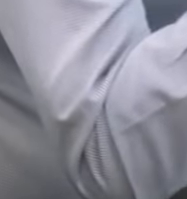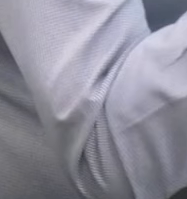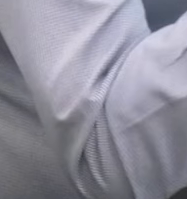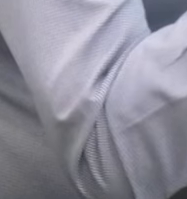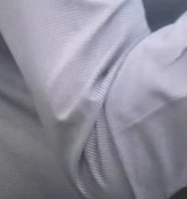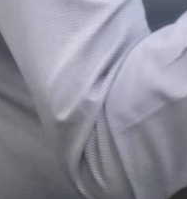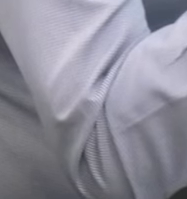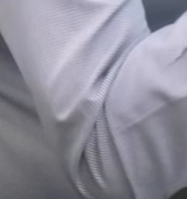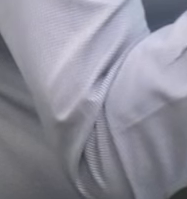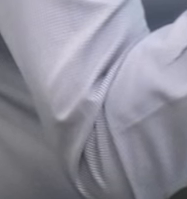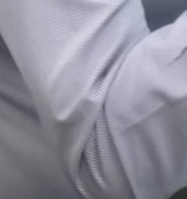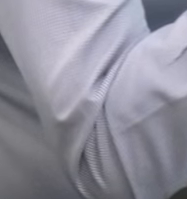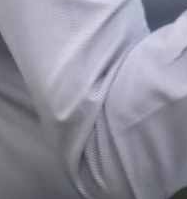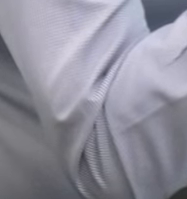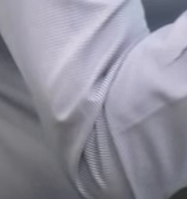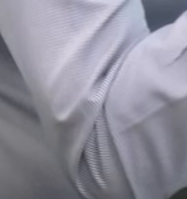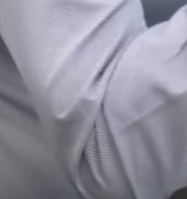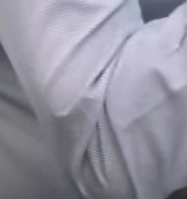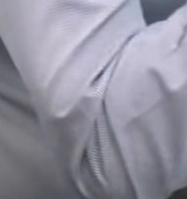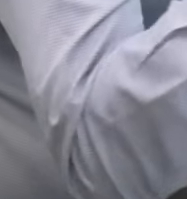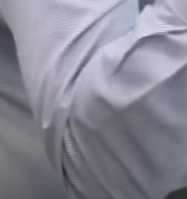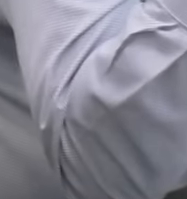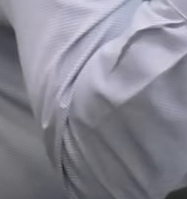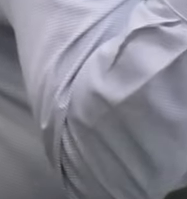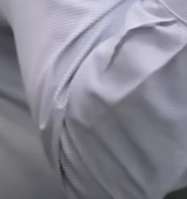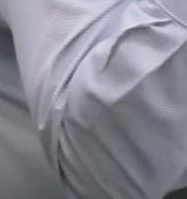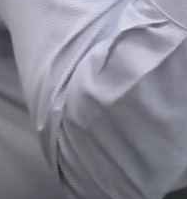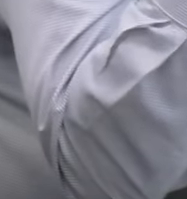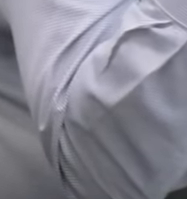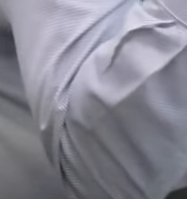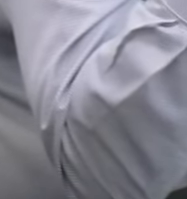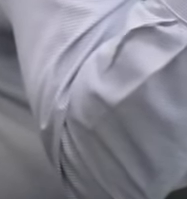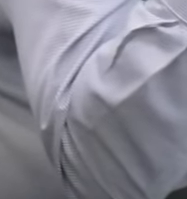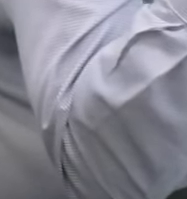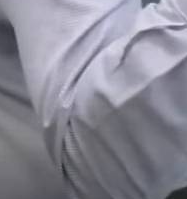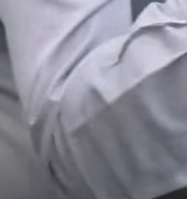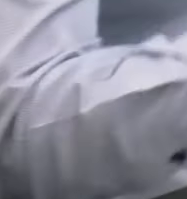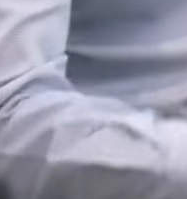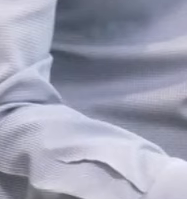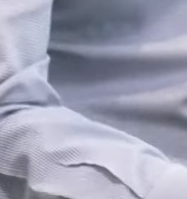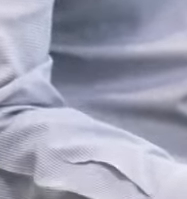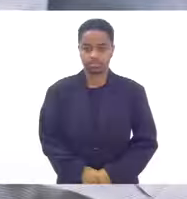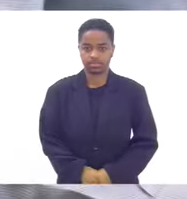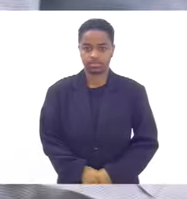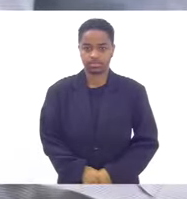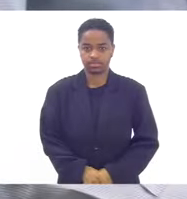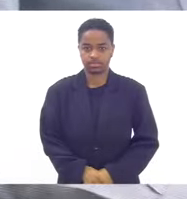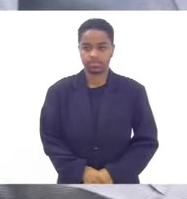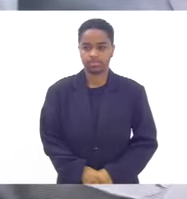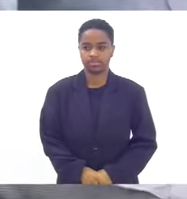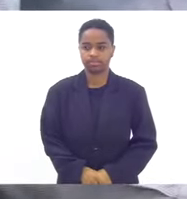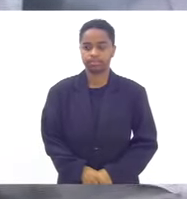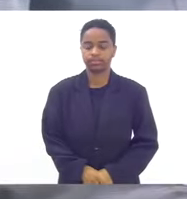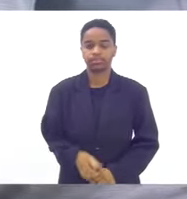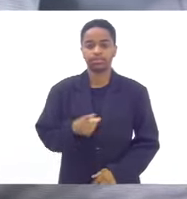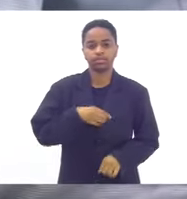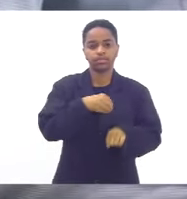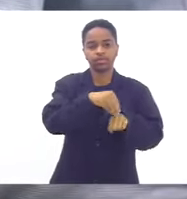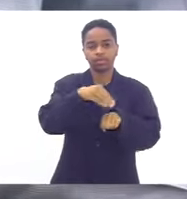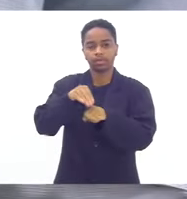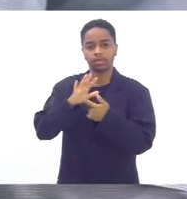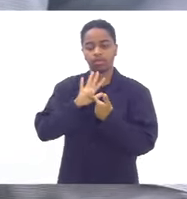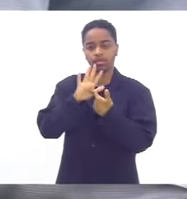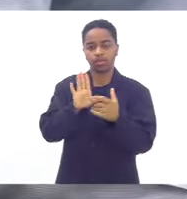isso está mapeado, e a gente pode depois trazer essa informação específica aqui para a comissão